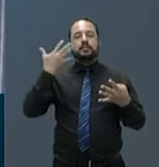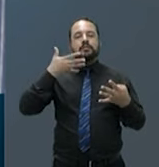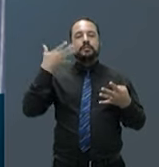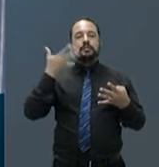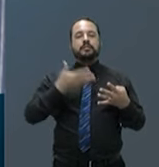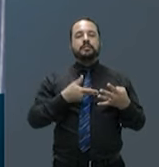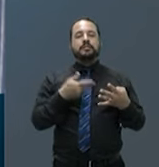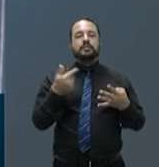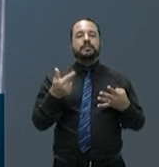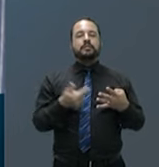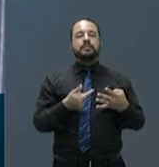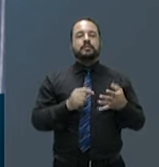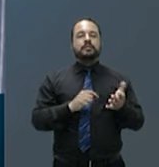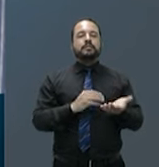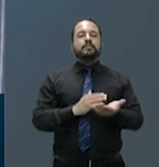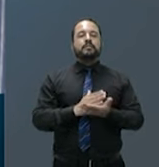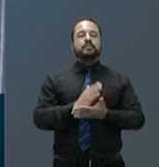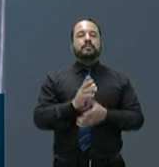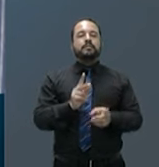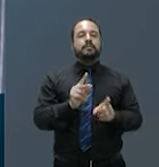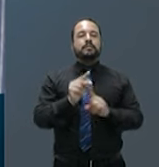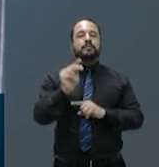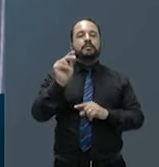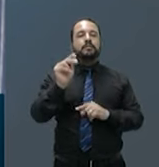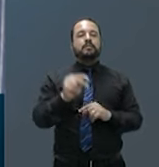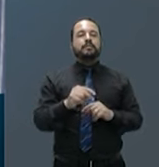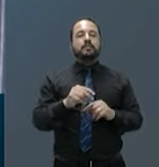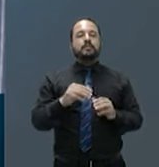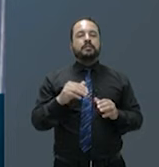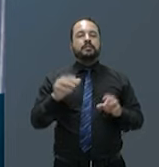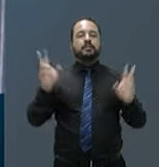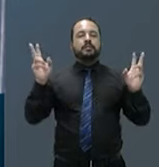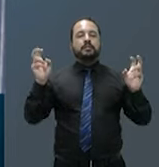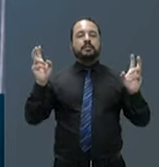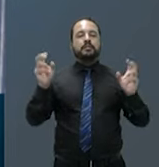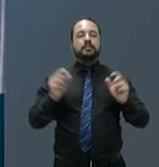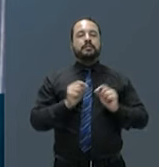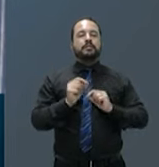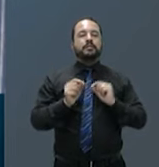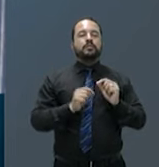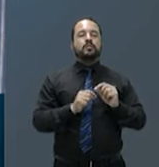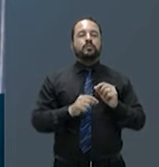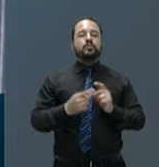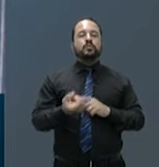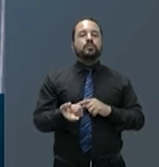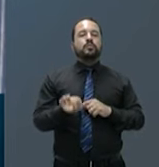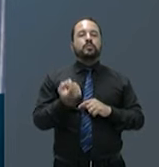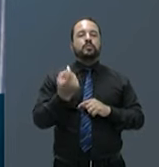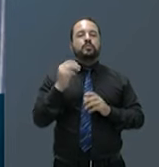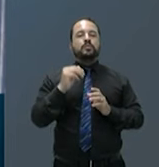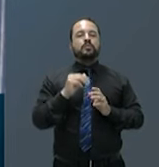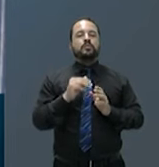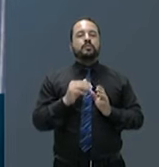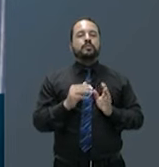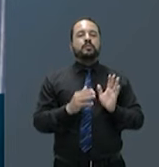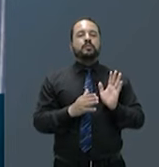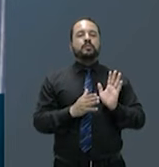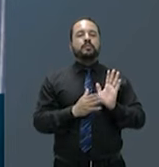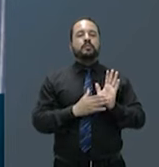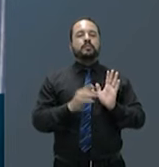depreende do voto vencedor. Aspas. O único propósito da referida afetação